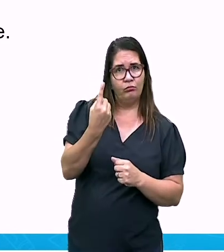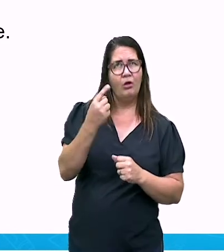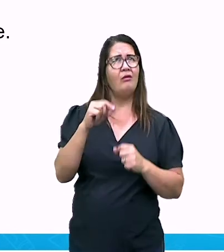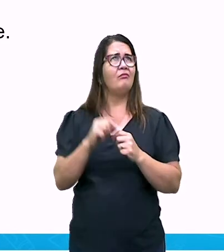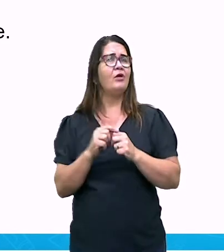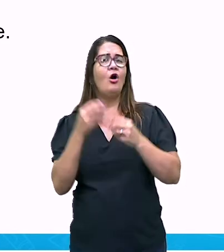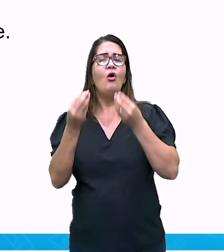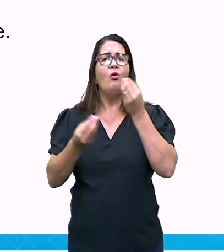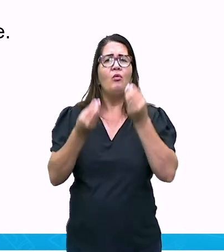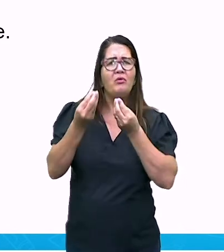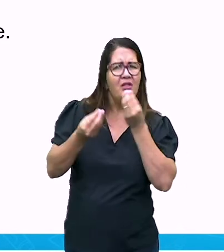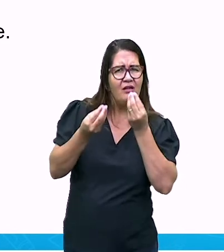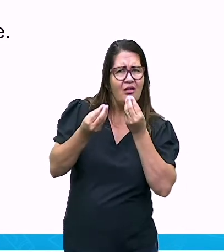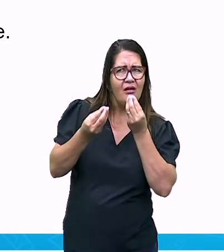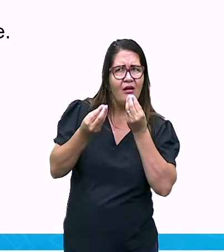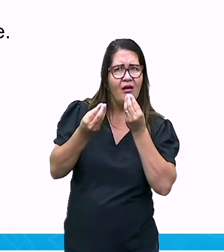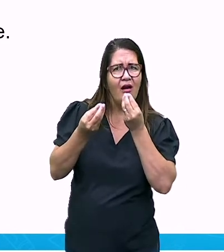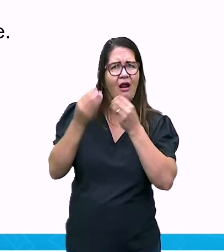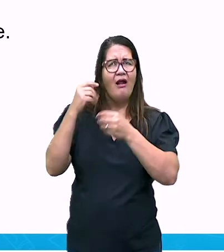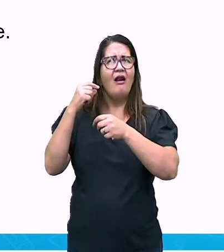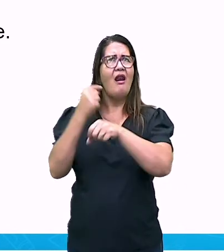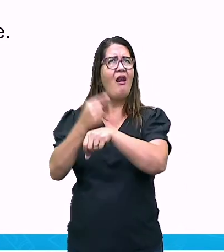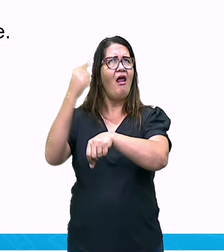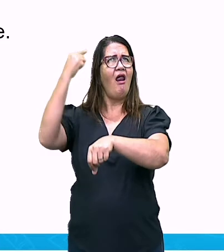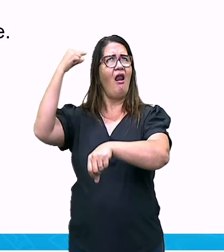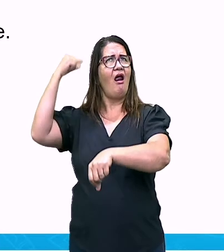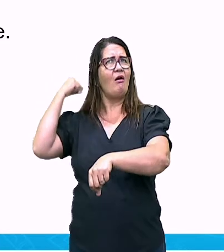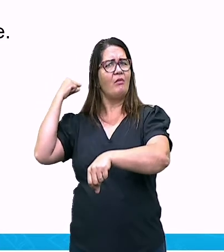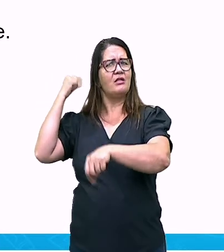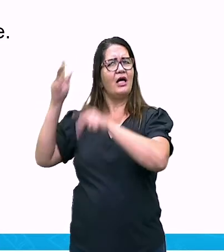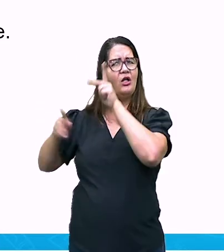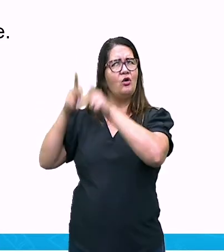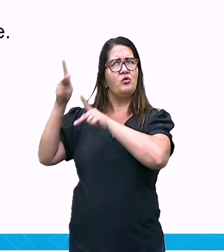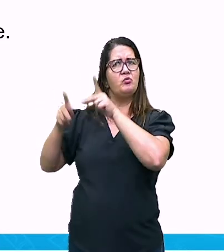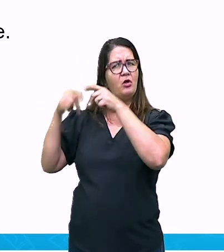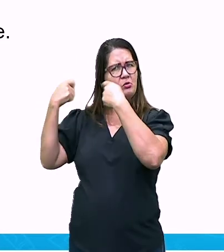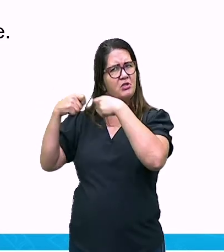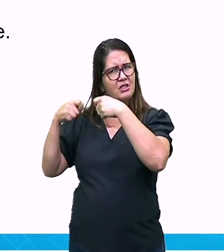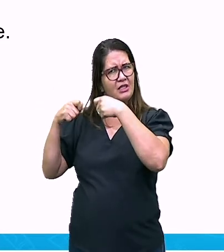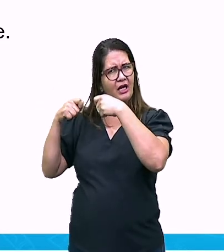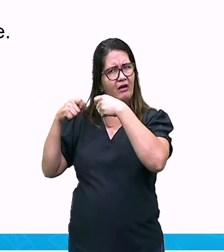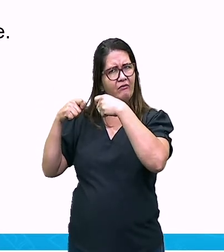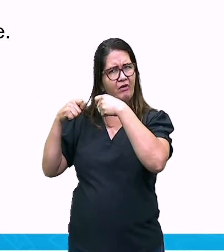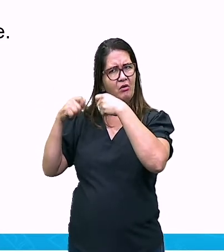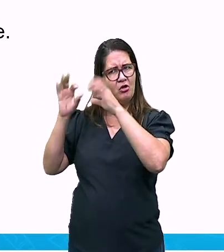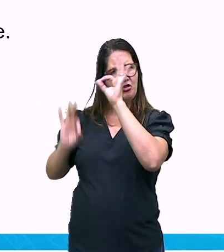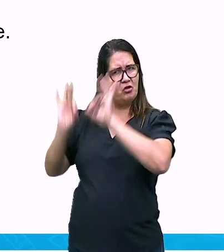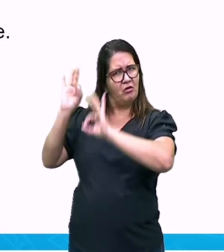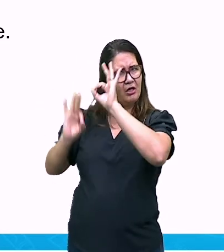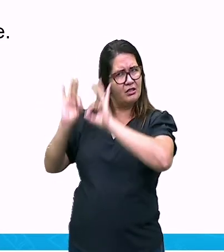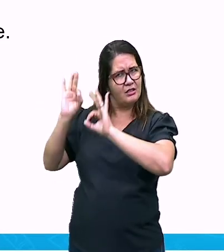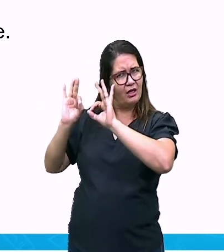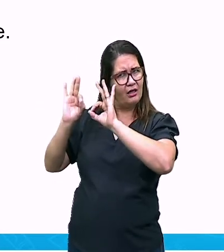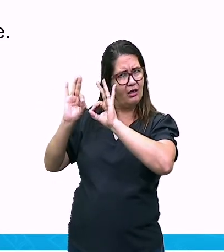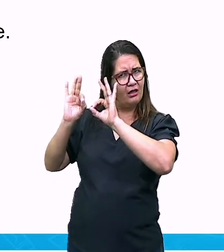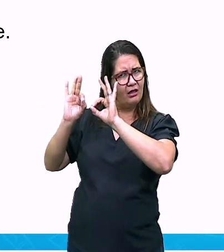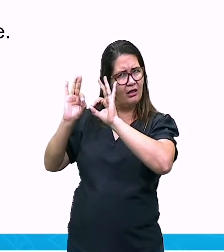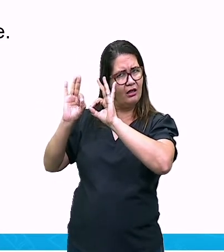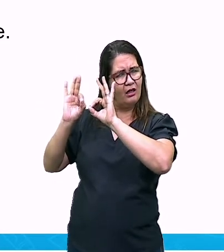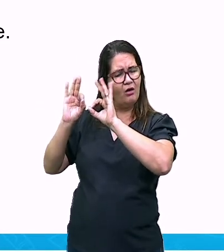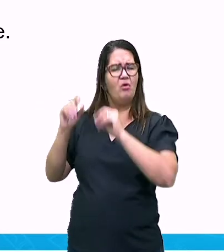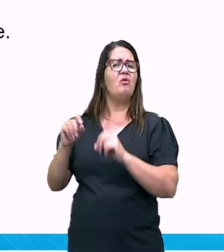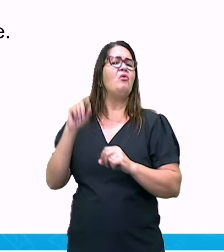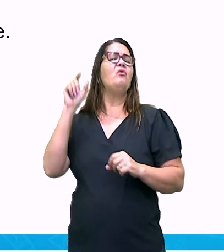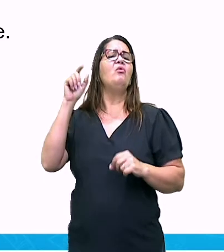humanos se organizassem para sobreviver nos primeiros tempos da história? Por que eles se organizaram? O que fez eles